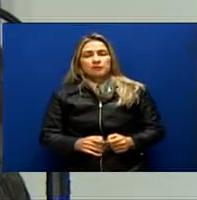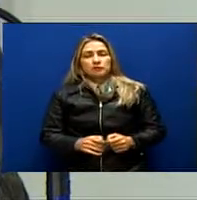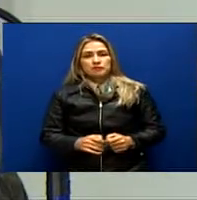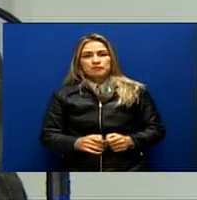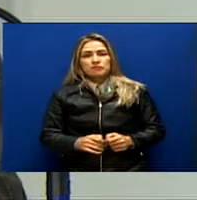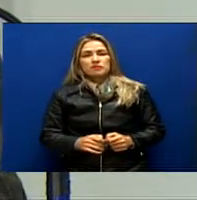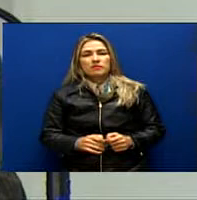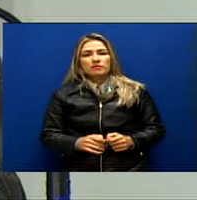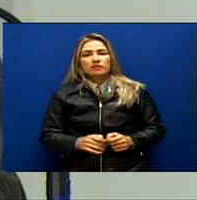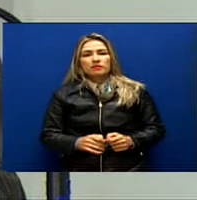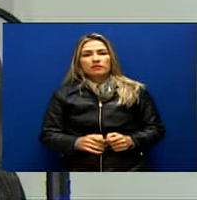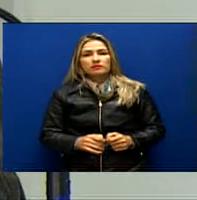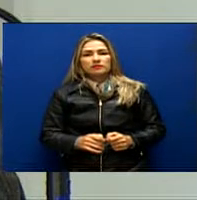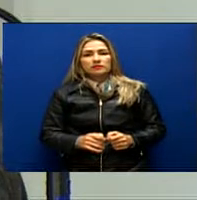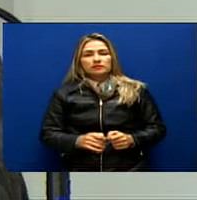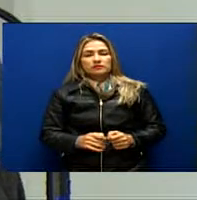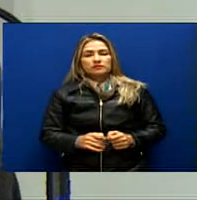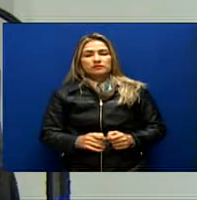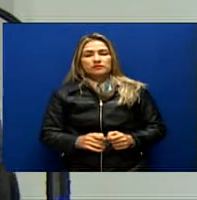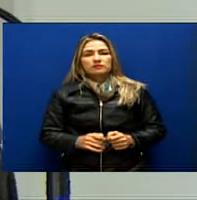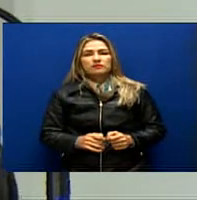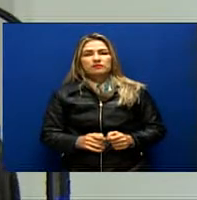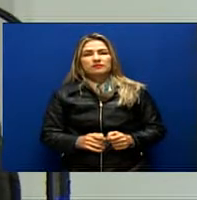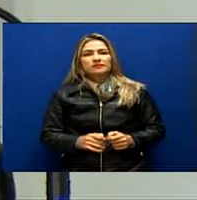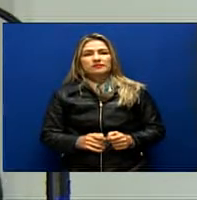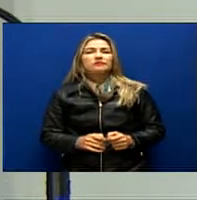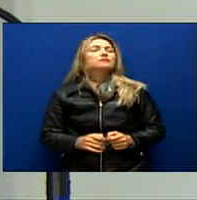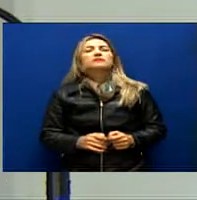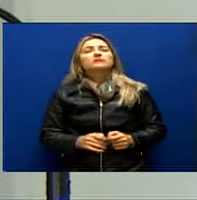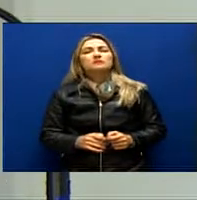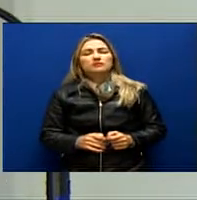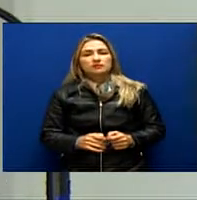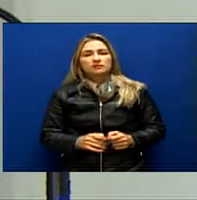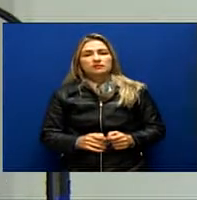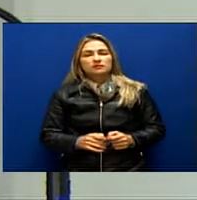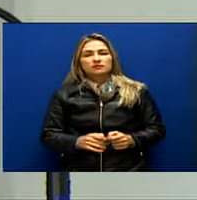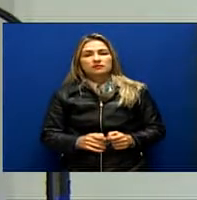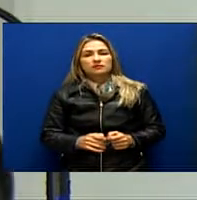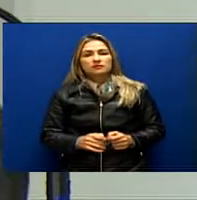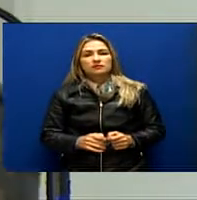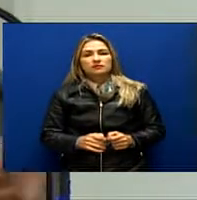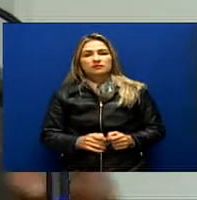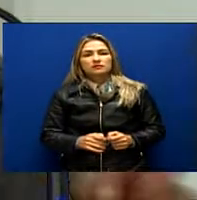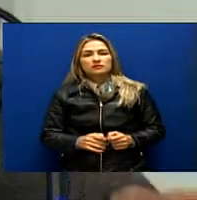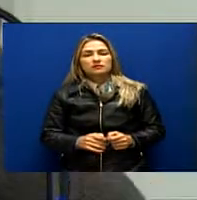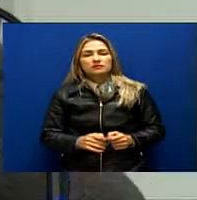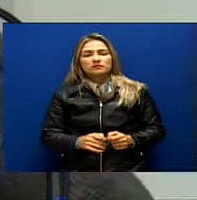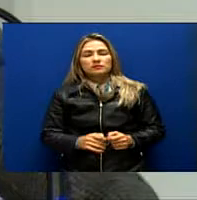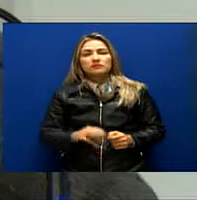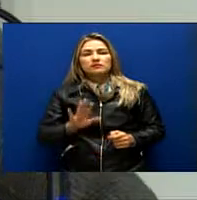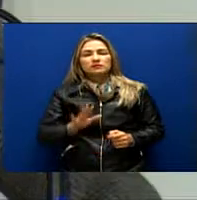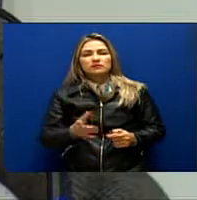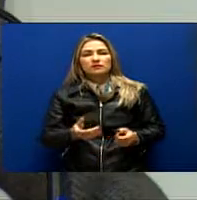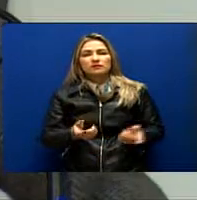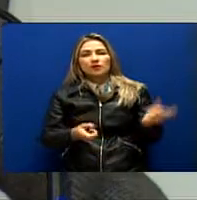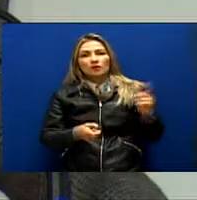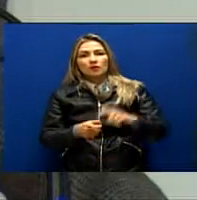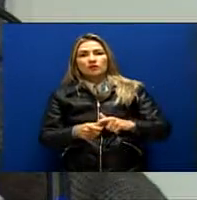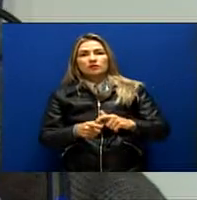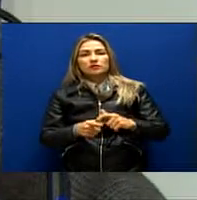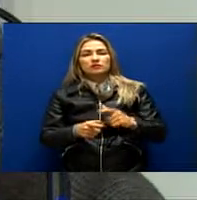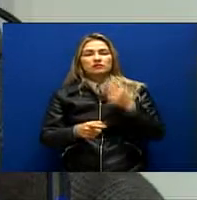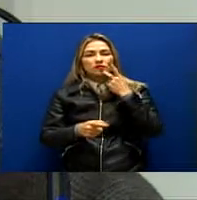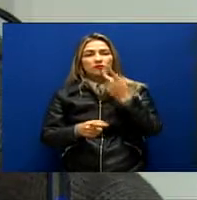para a casa que aconteçam situações como essas. Muito bem, voltando à